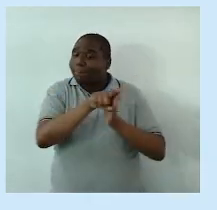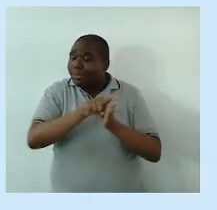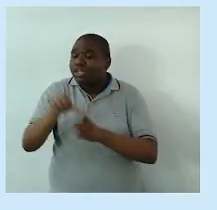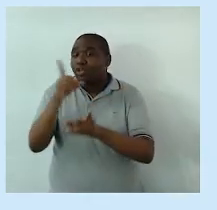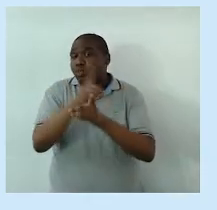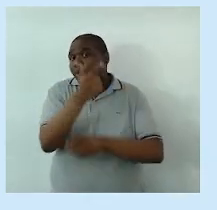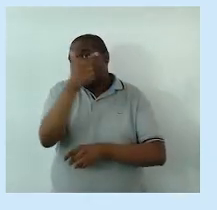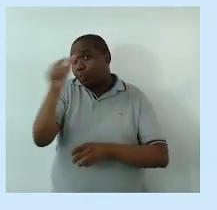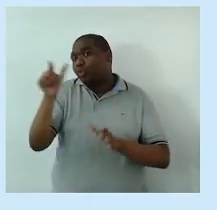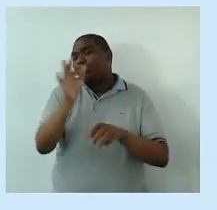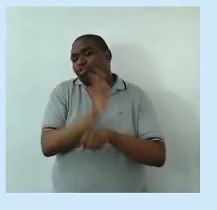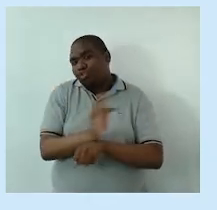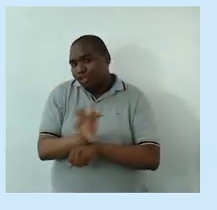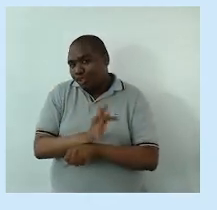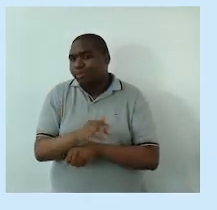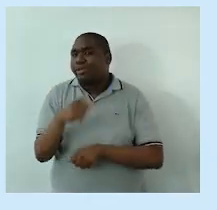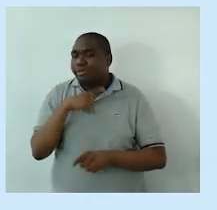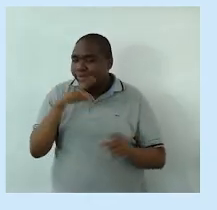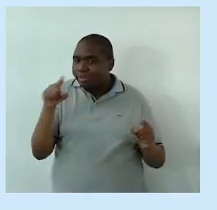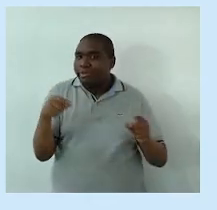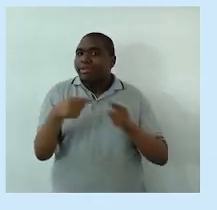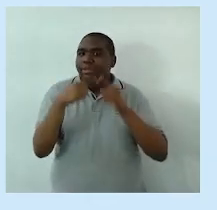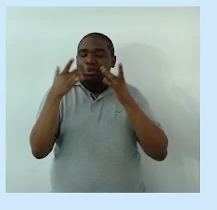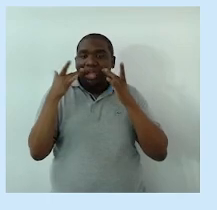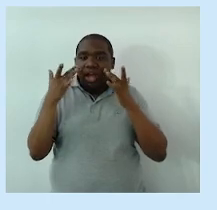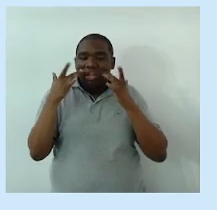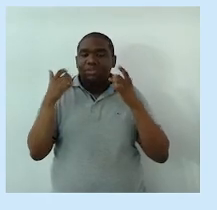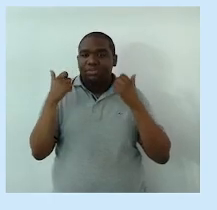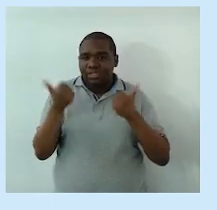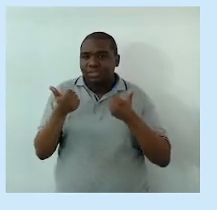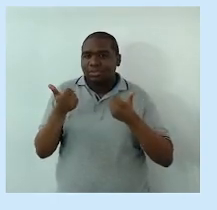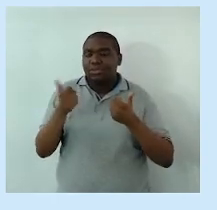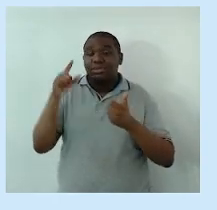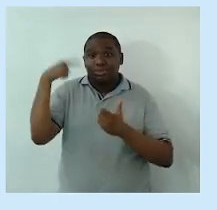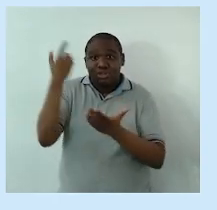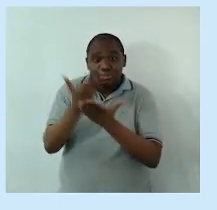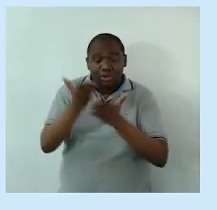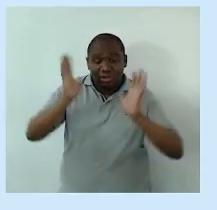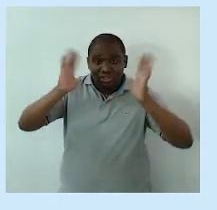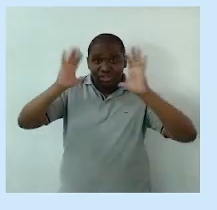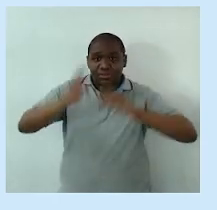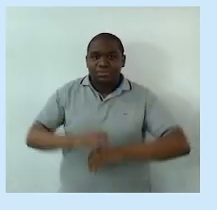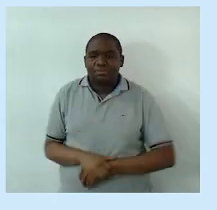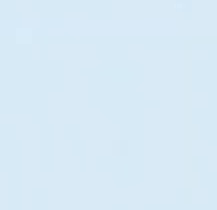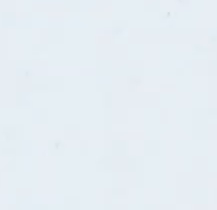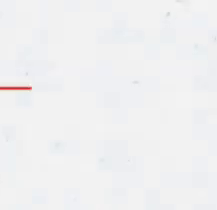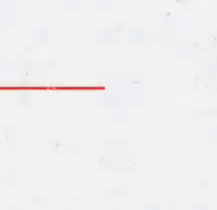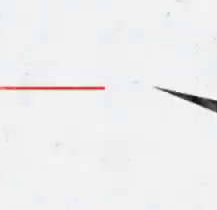filmes, né, que foram inspirados em obras de Shakespeare. Até a próxima, pessoal!